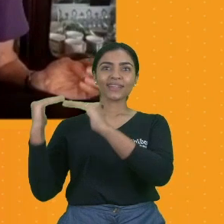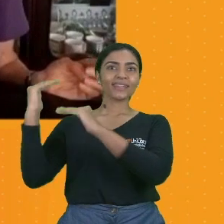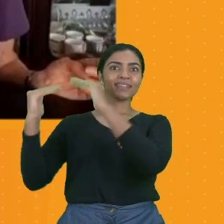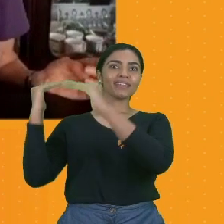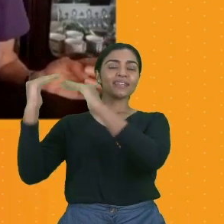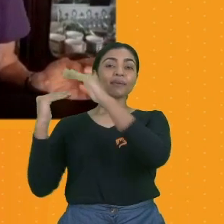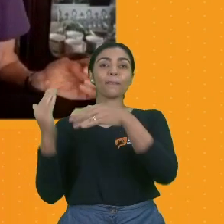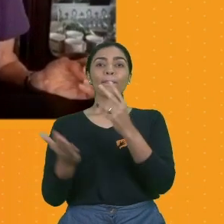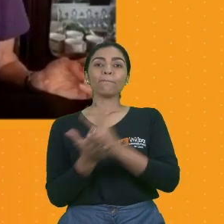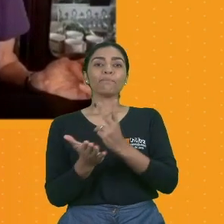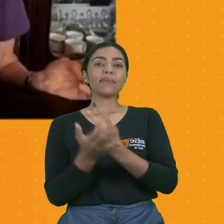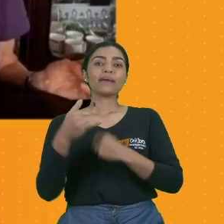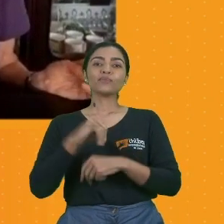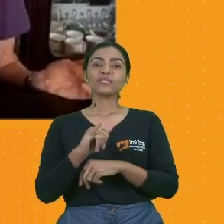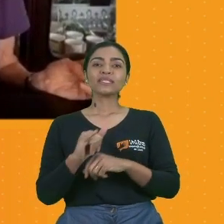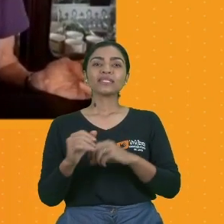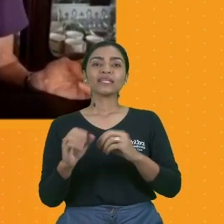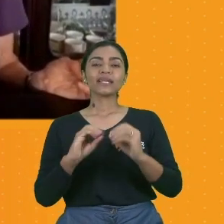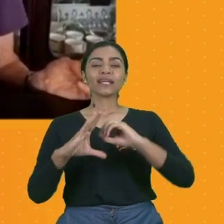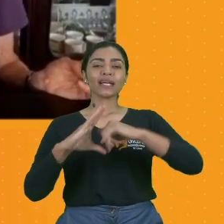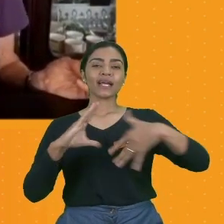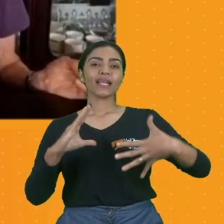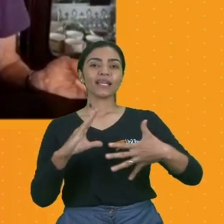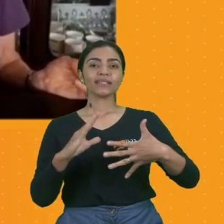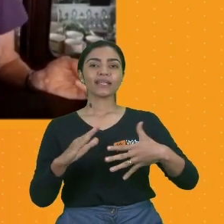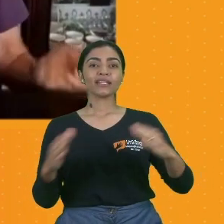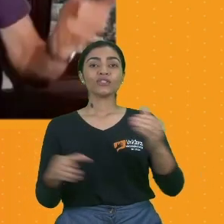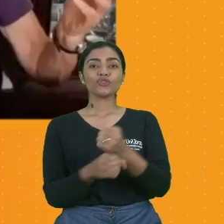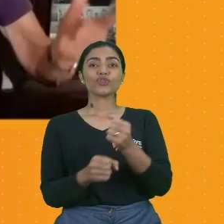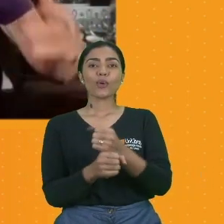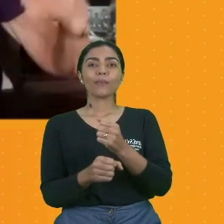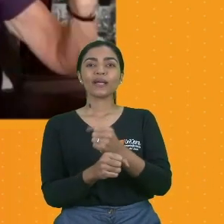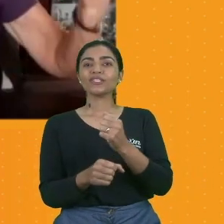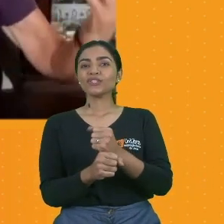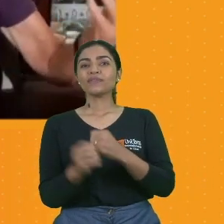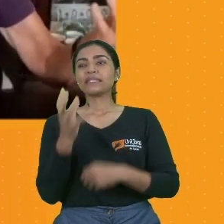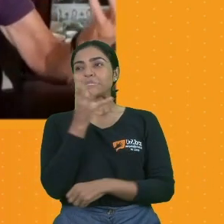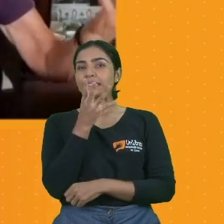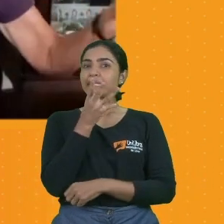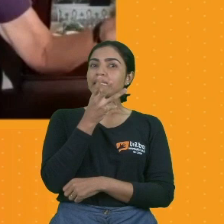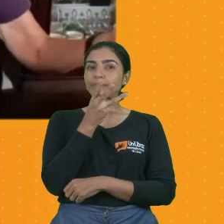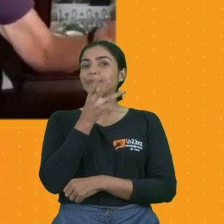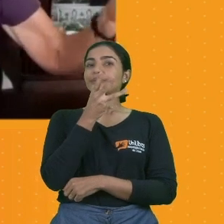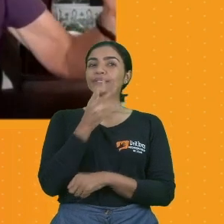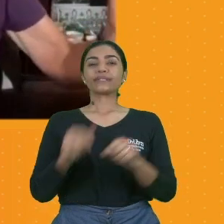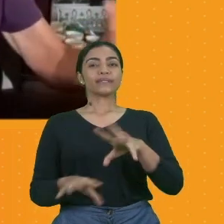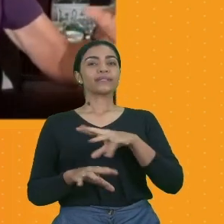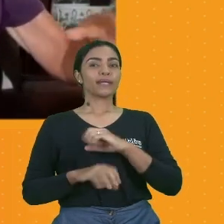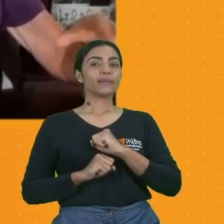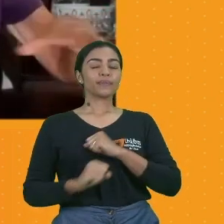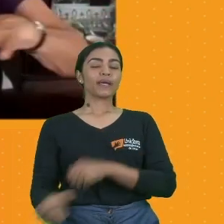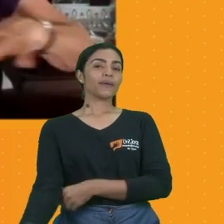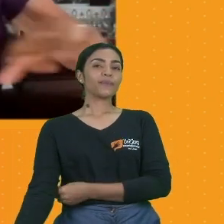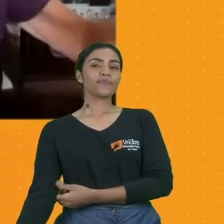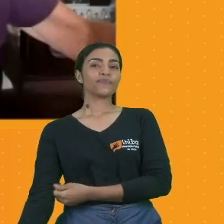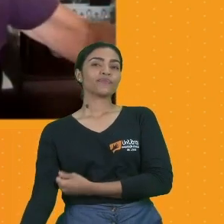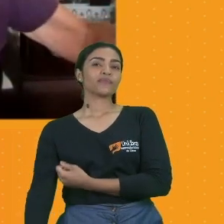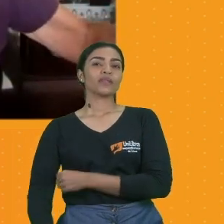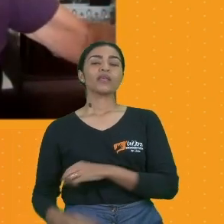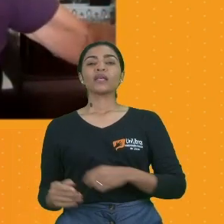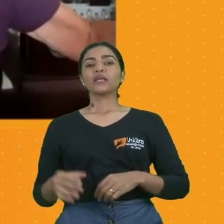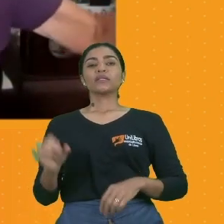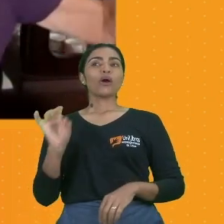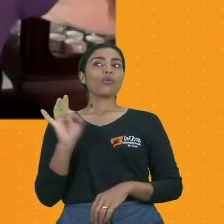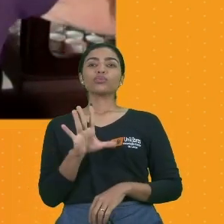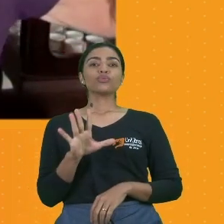que está escrito quando chegar mas ele chega na que dias não pode ficar só com a medida de médio que tem o que não tem naquele